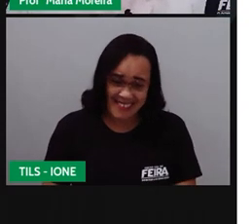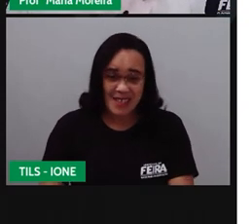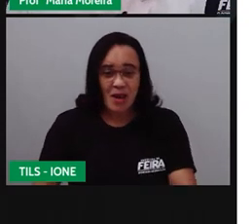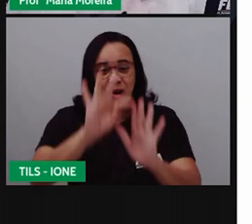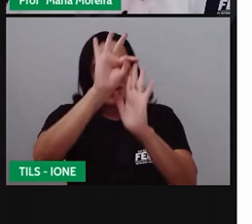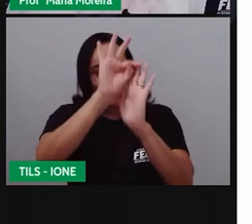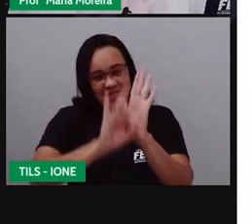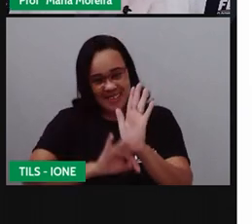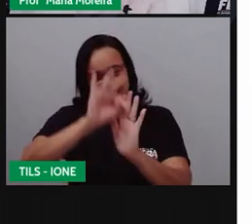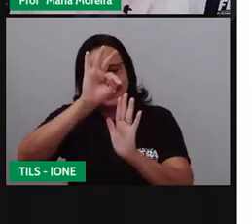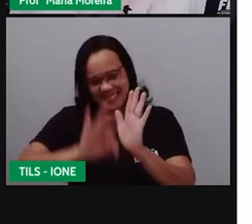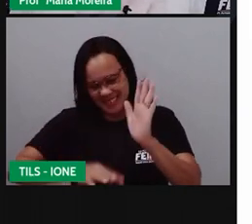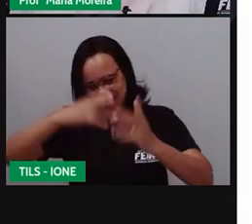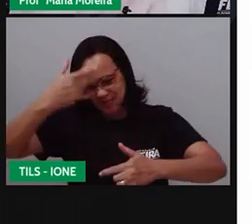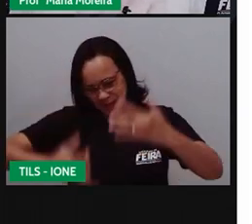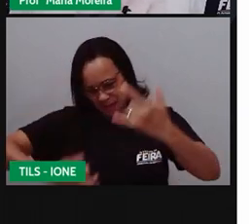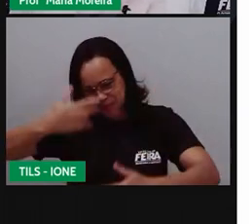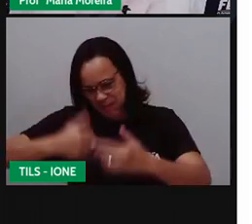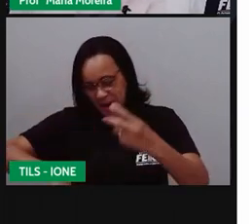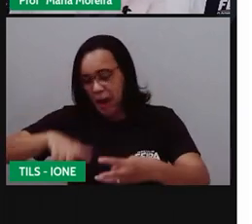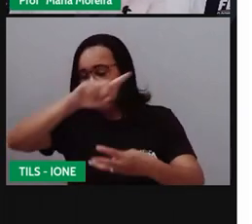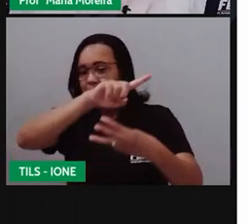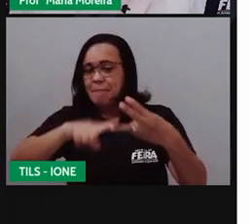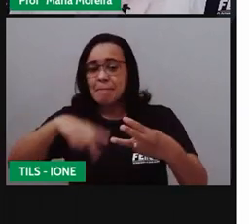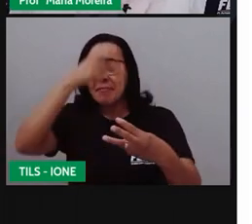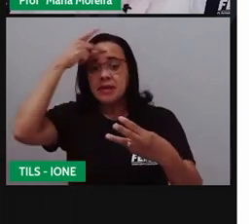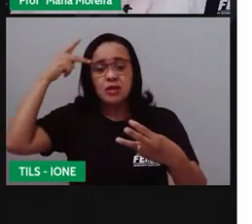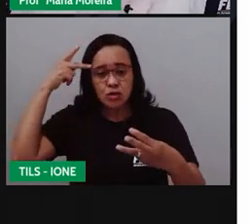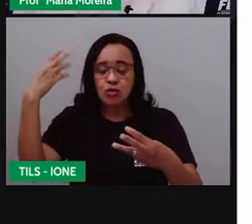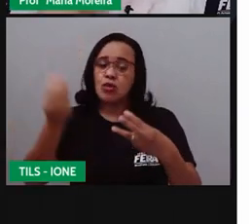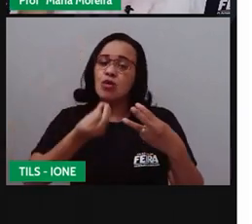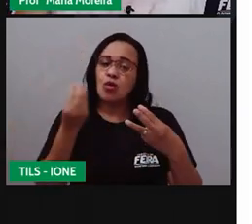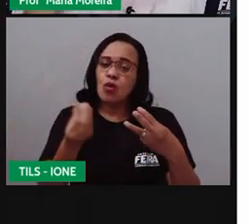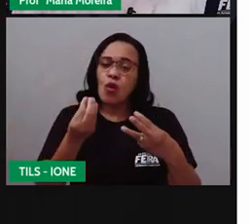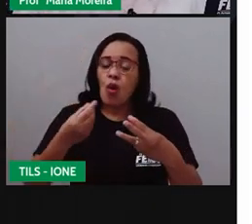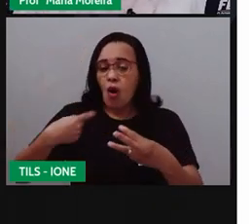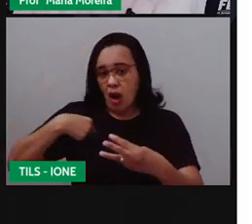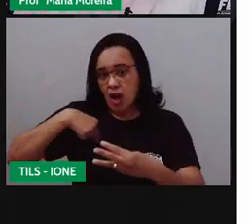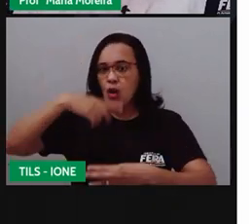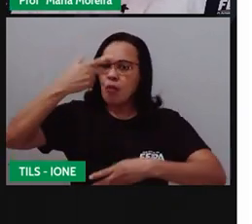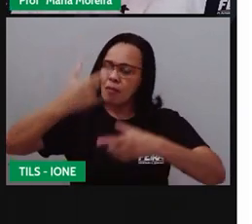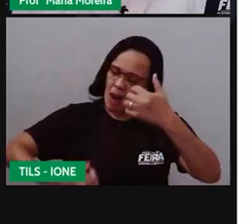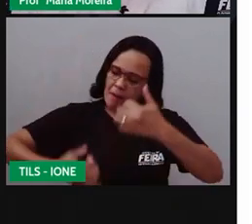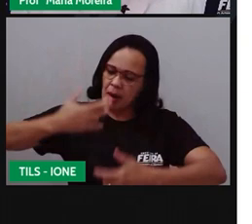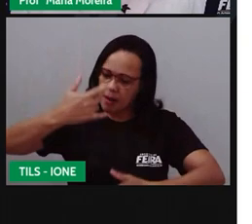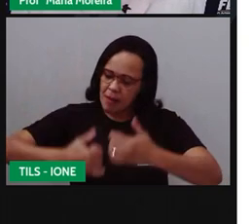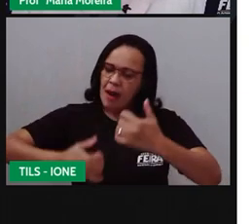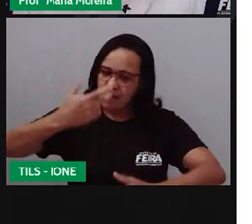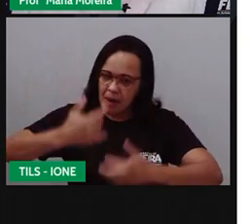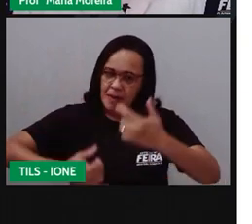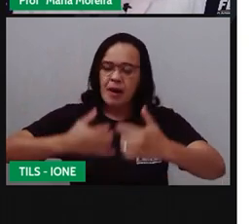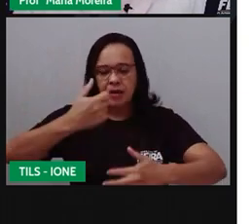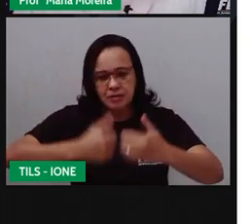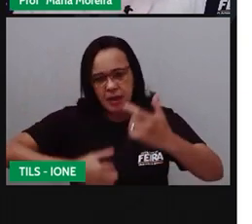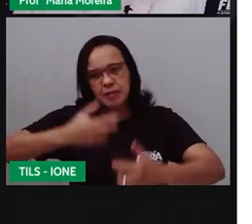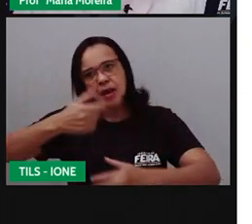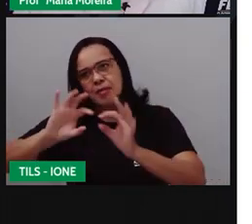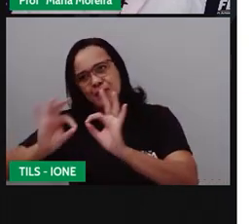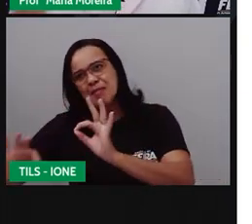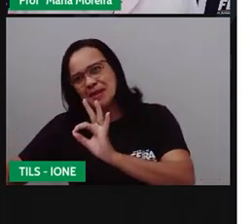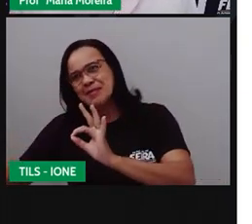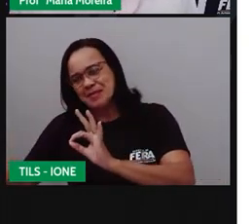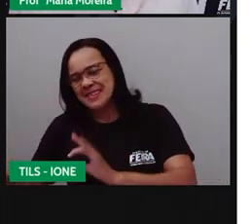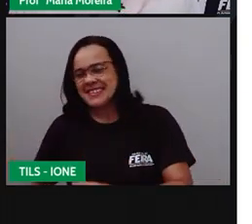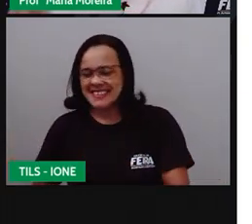texto é narrado em terceira pessoa. Por quê? Porque eu estou contando a vida de alguém. Certo? Então, se eu fosse falar da vida de Ione,